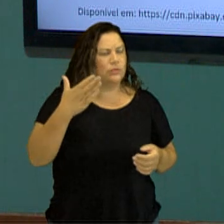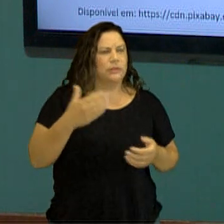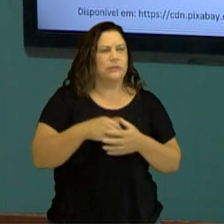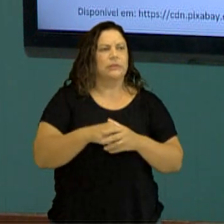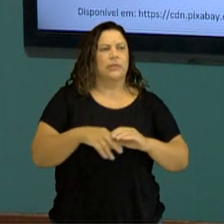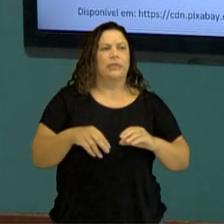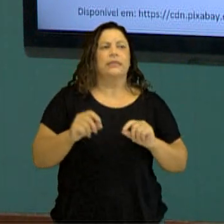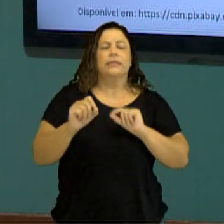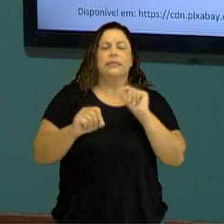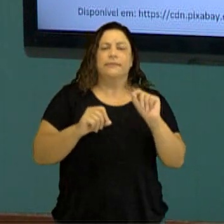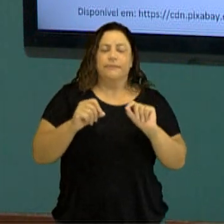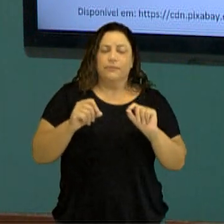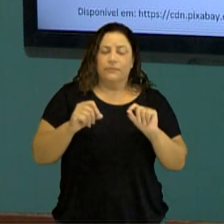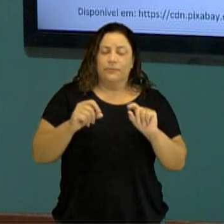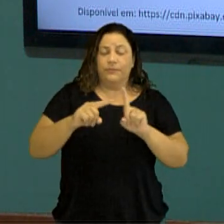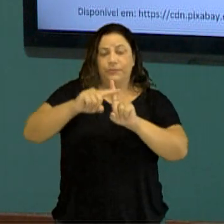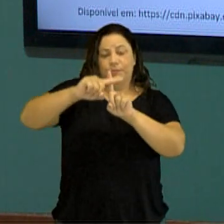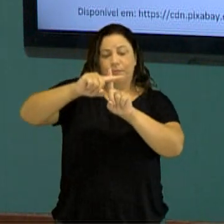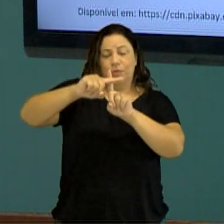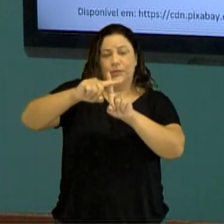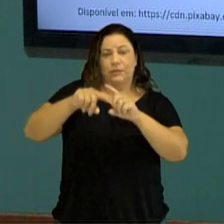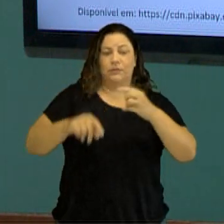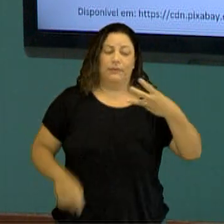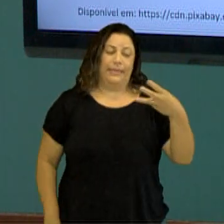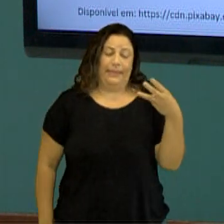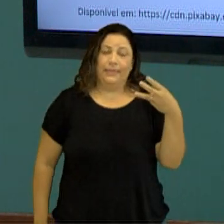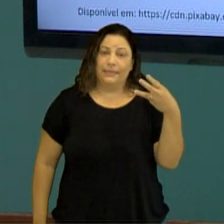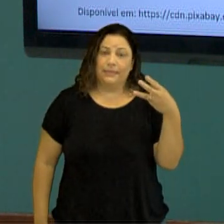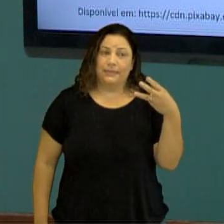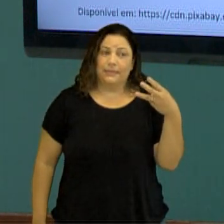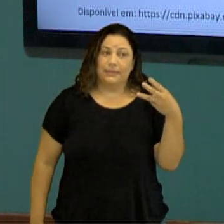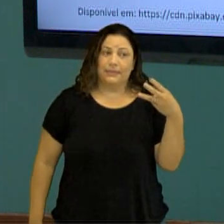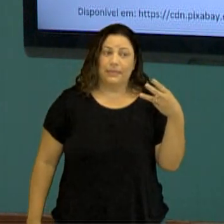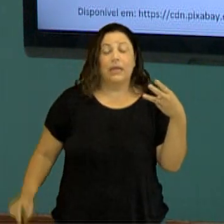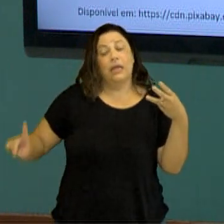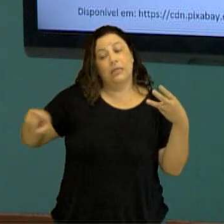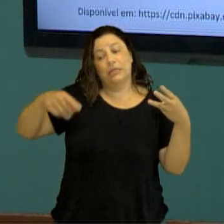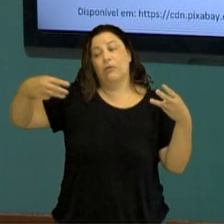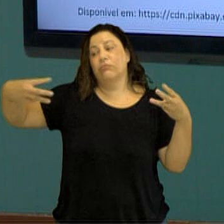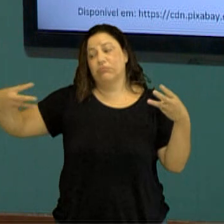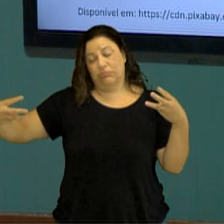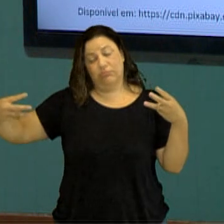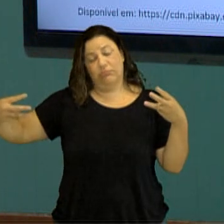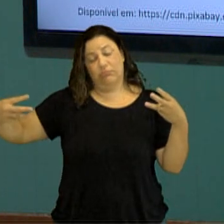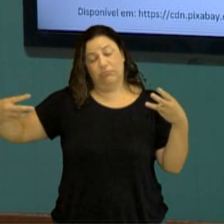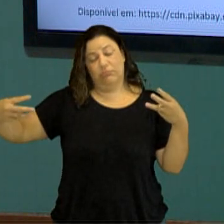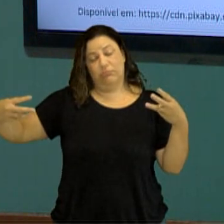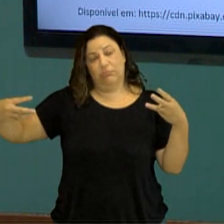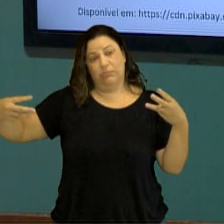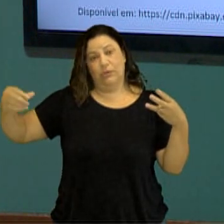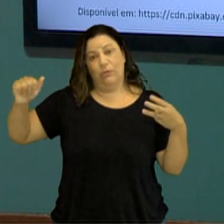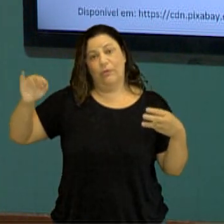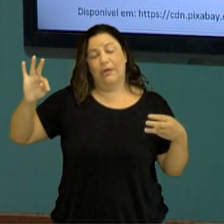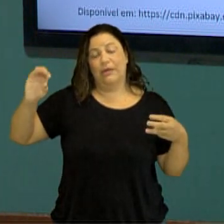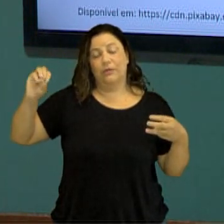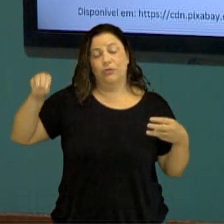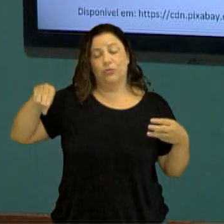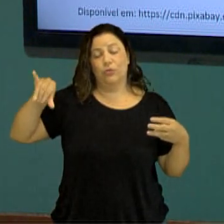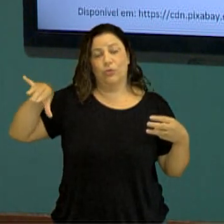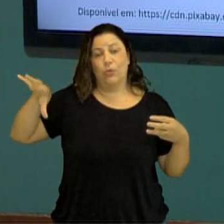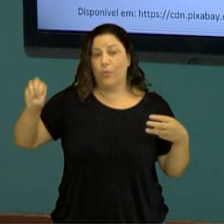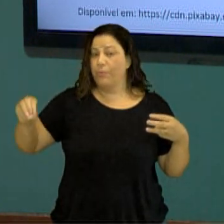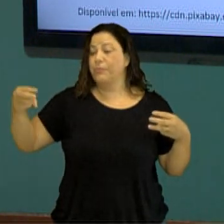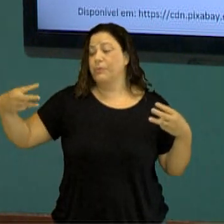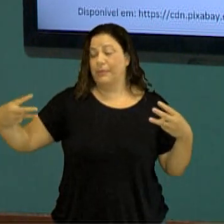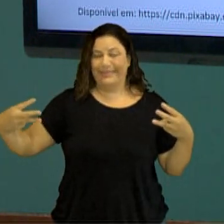carga negativa positiva é 3, eu sei que o número atômico daquele átomo é 3. Lá na tabela periódica, quando